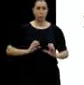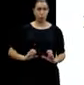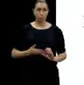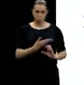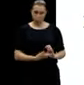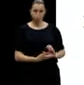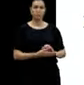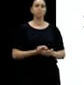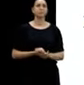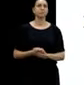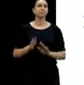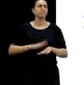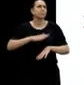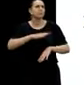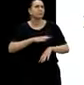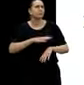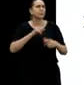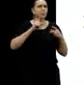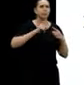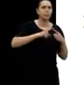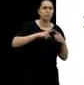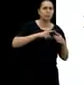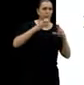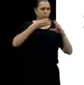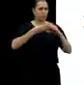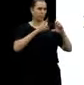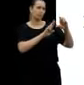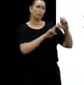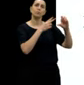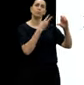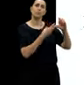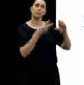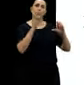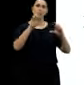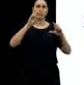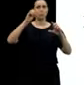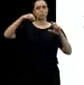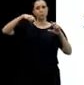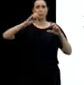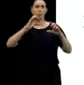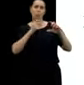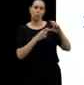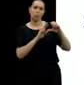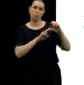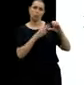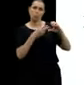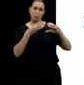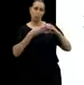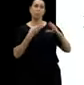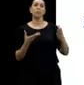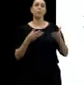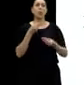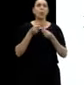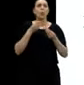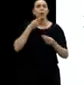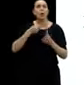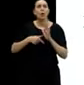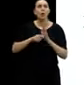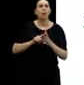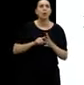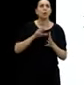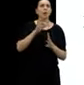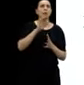Bom, falando um pouco sobre os tipos de células-tronco. Primeiramente, como eu já comentei antes, a gente vai ter as